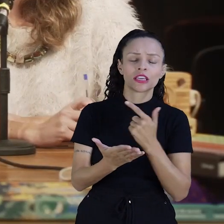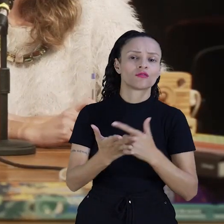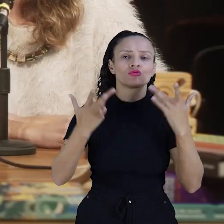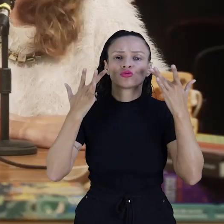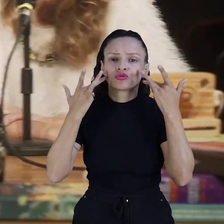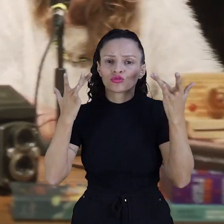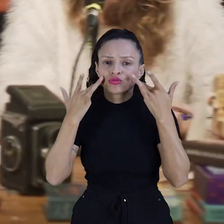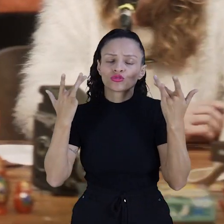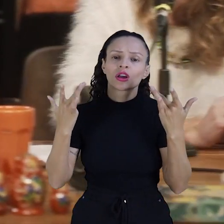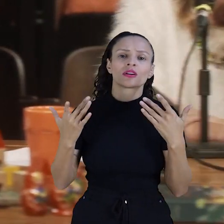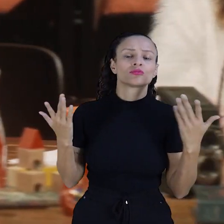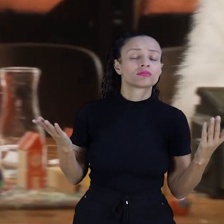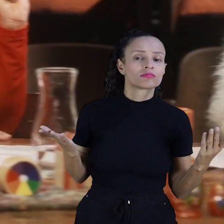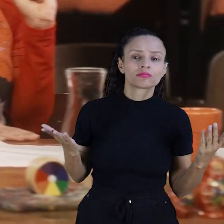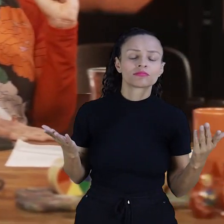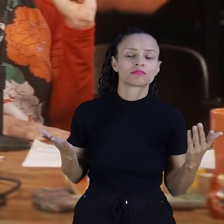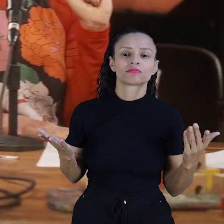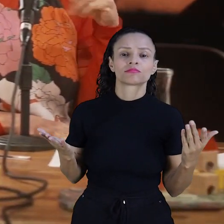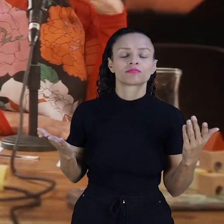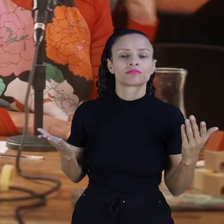indicar algum espetáculo?